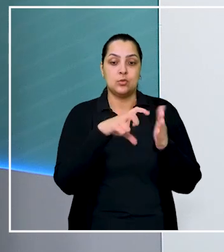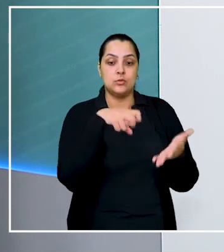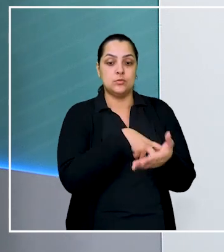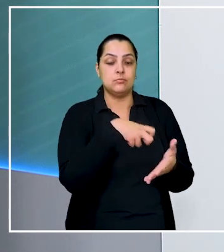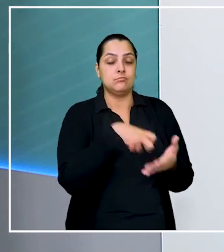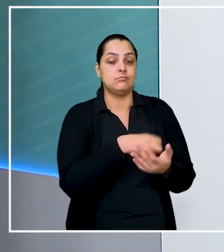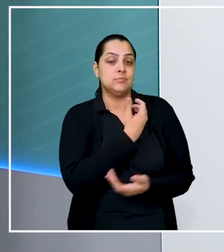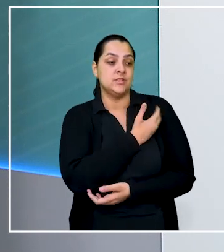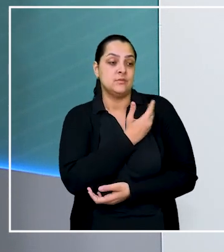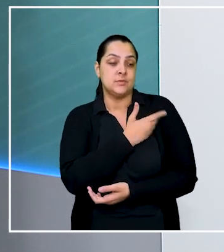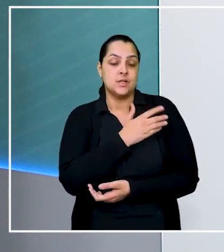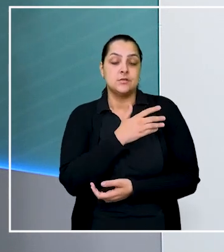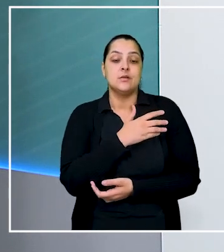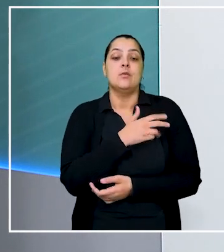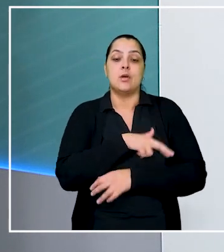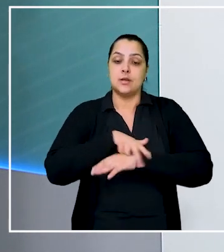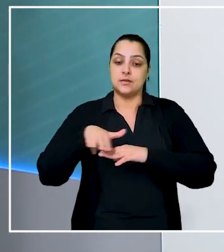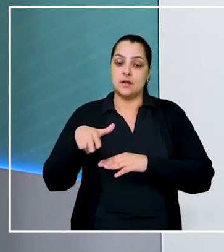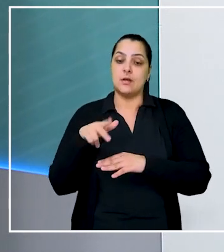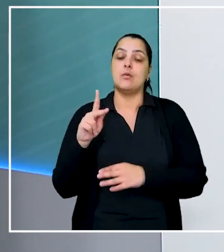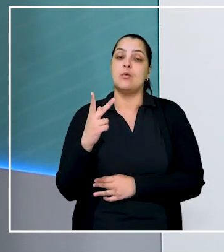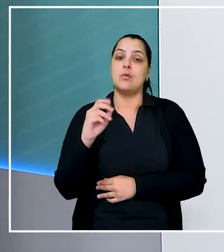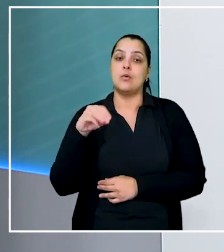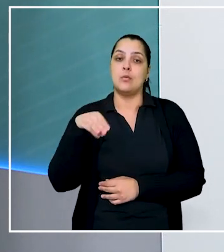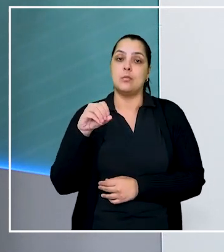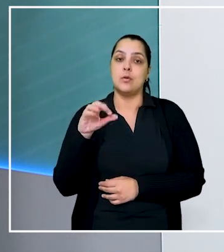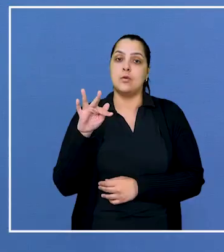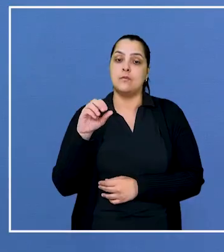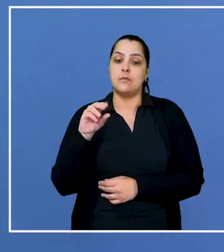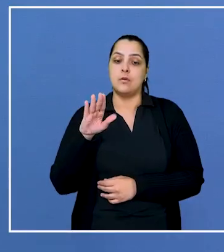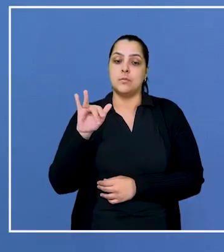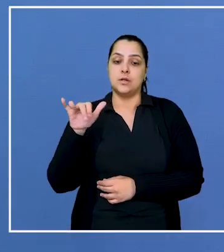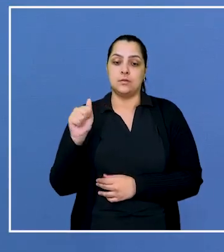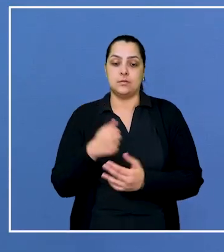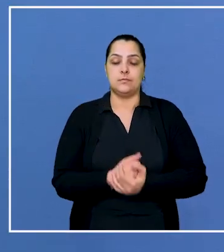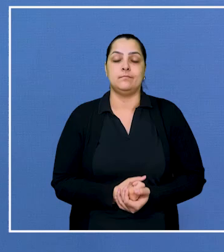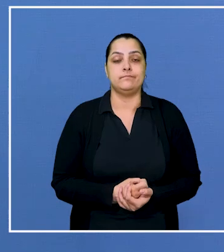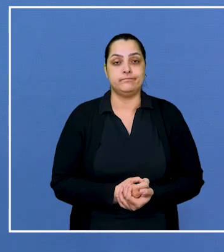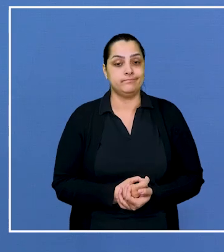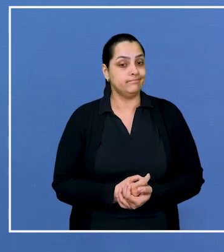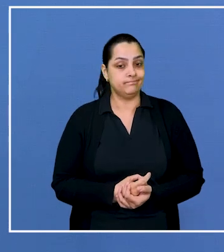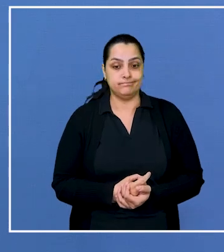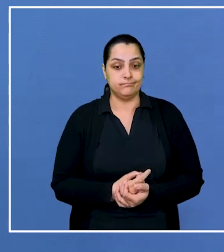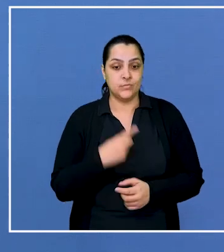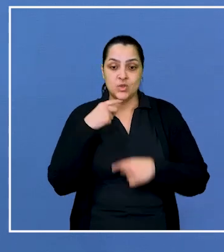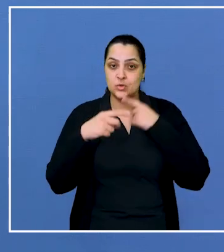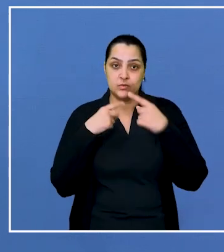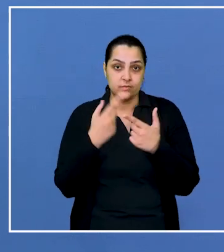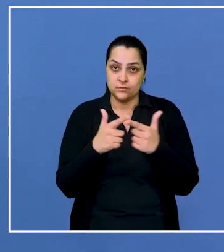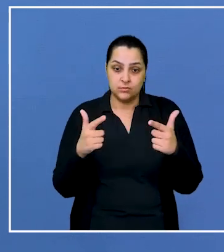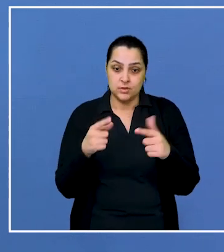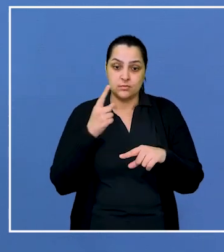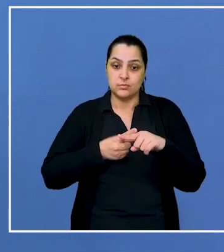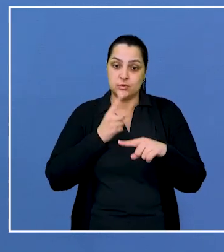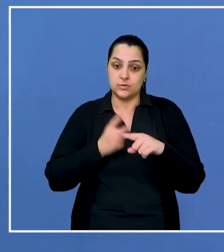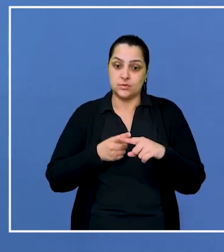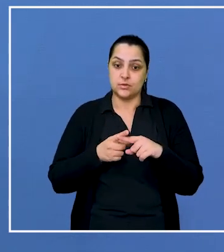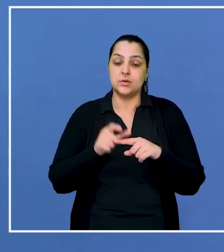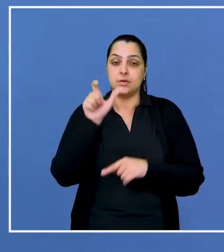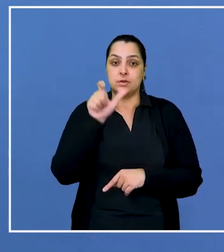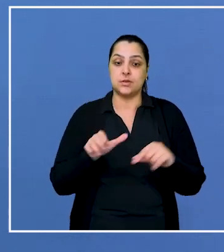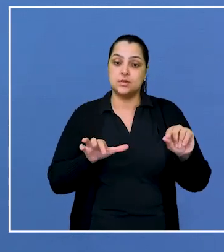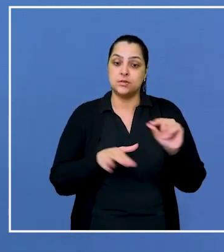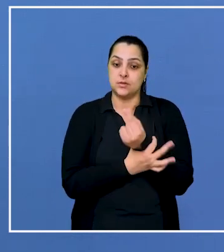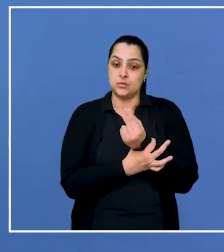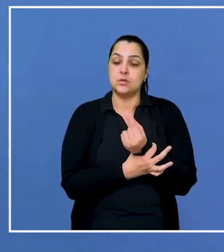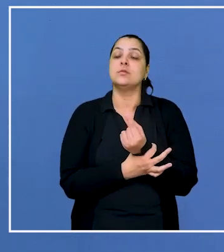contra a condenação por discriminação racial e homofóbica. Pois é, para o colegiado, Luana, não há dúvidas de que as condutas